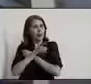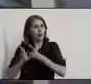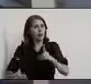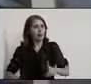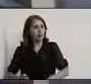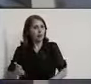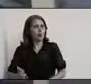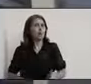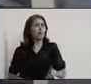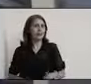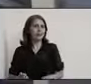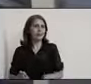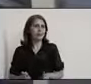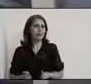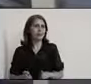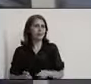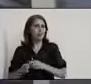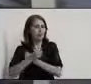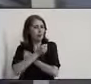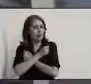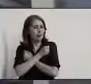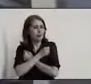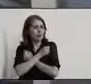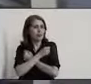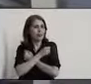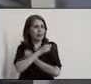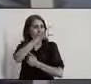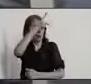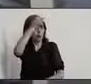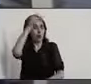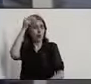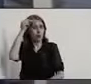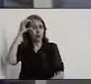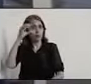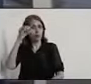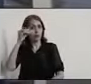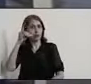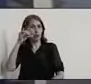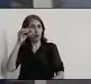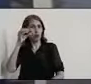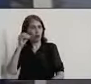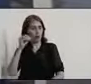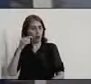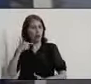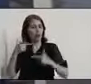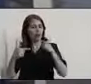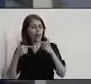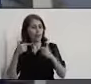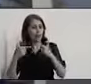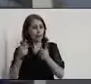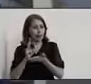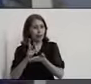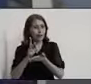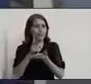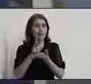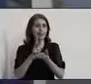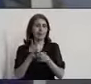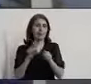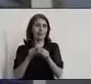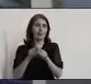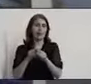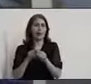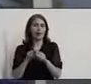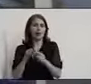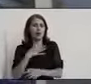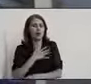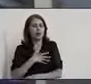Francisco de Codó, prefeito muito atuante, tá? Eu gostaria aqui de